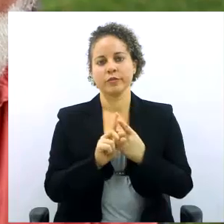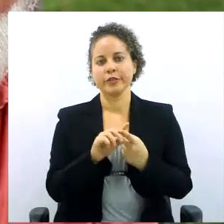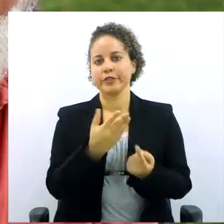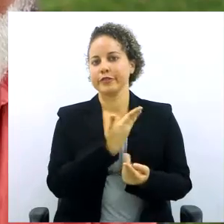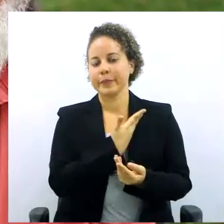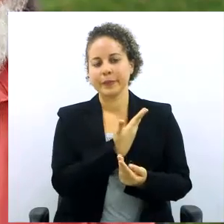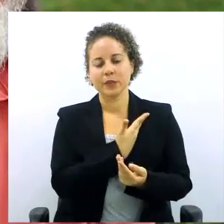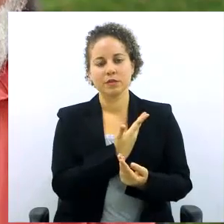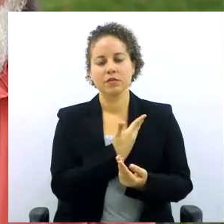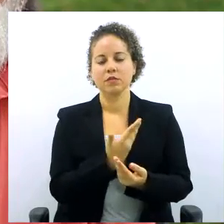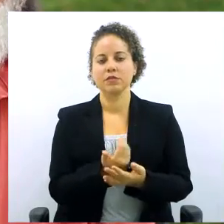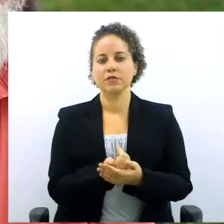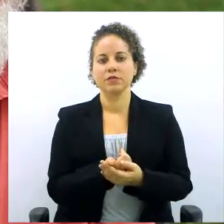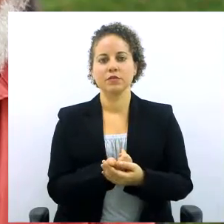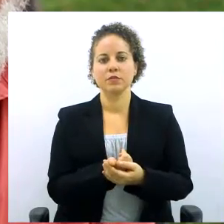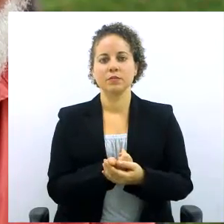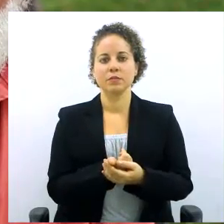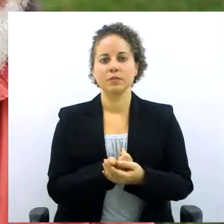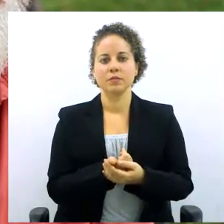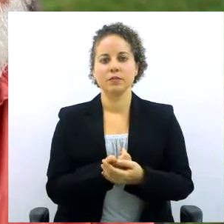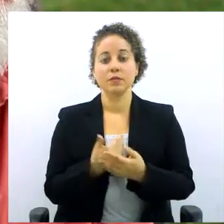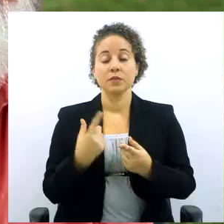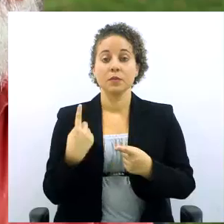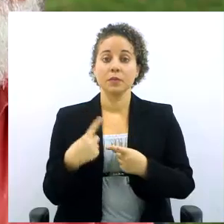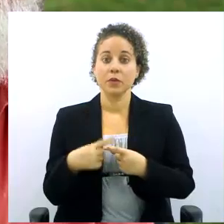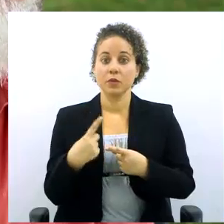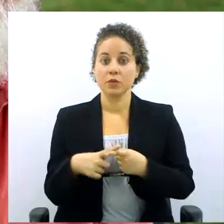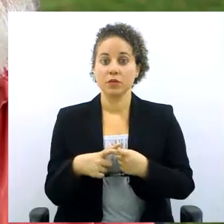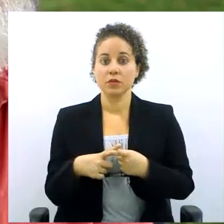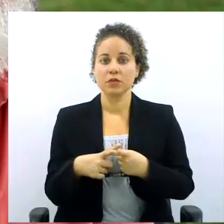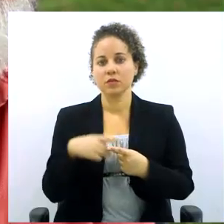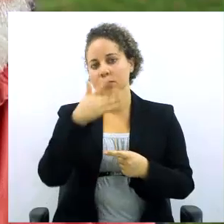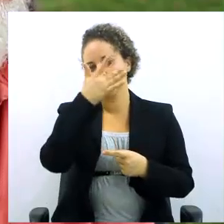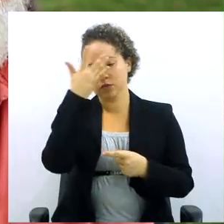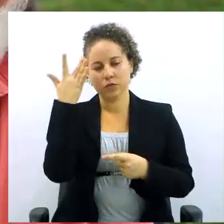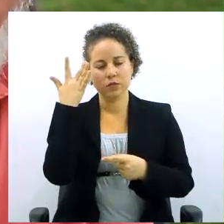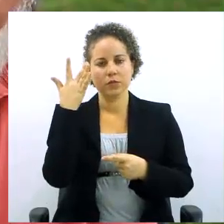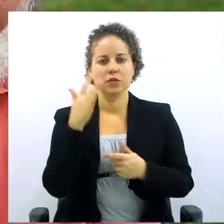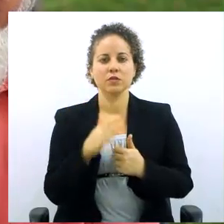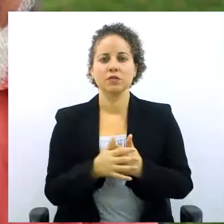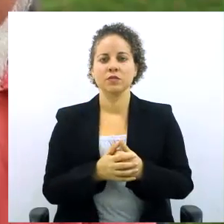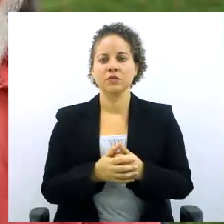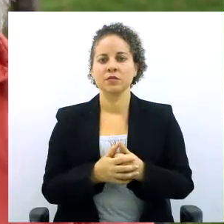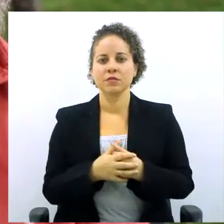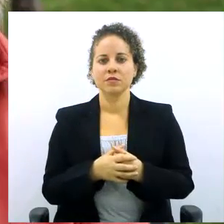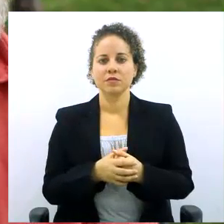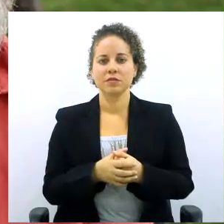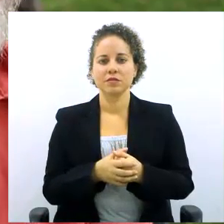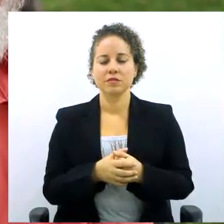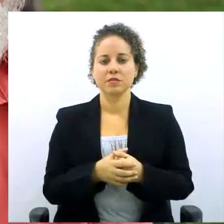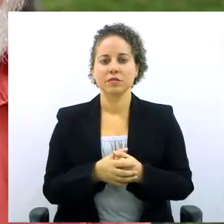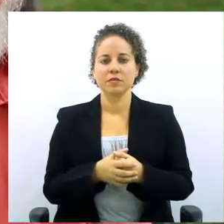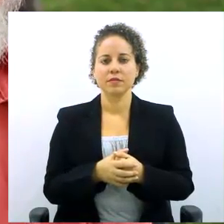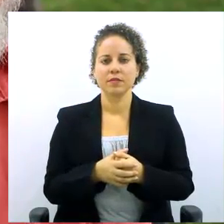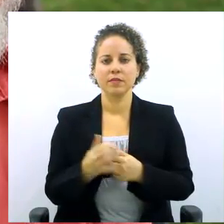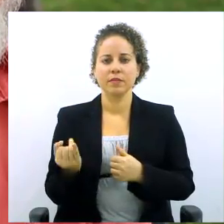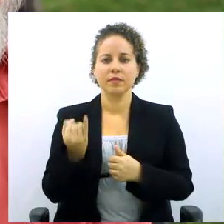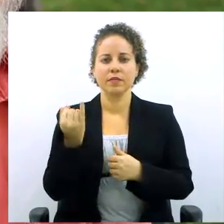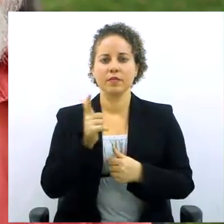amizades, né? Principalmente porque essas pessoas excluídas, elas vivem em